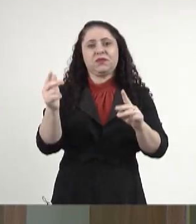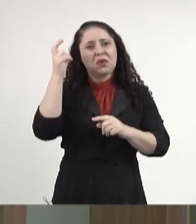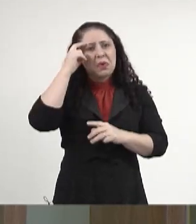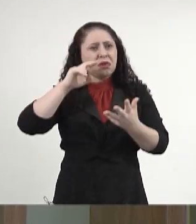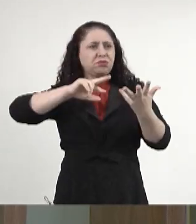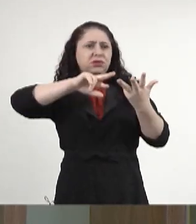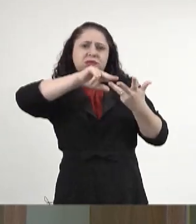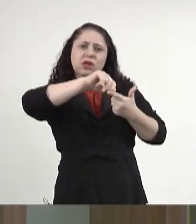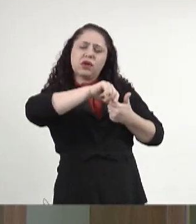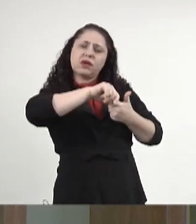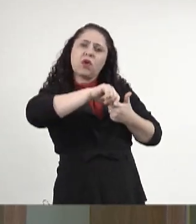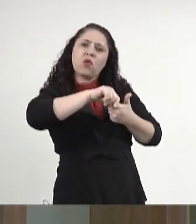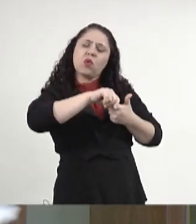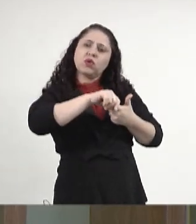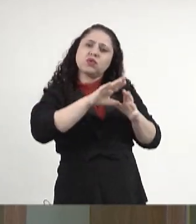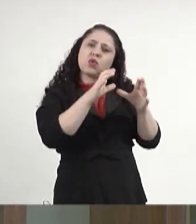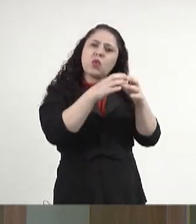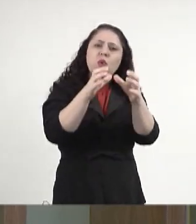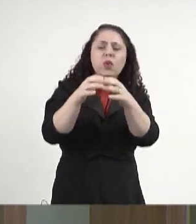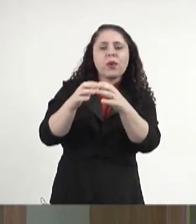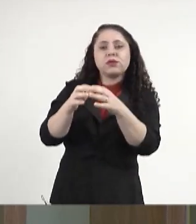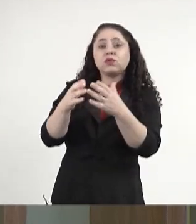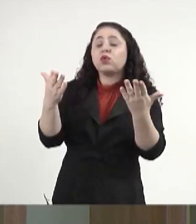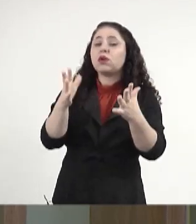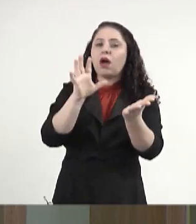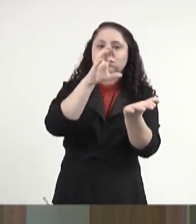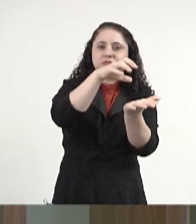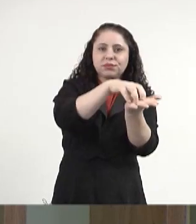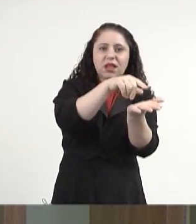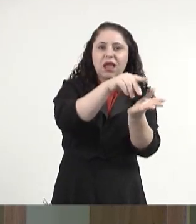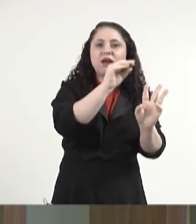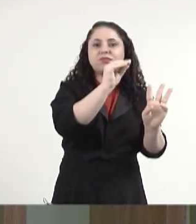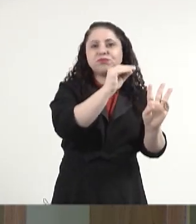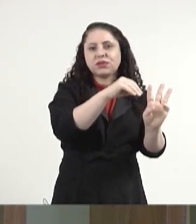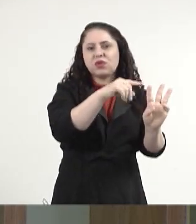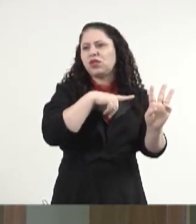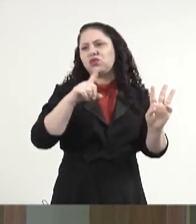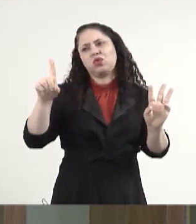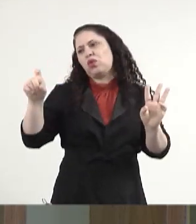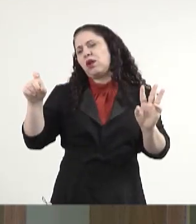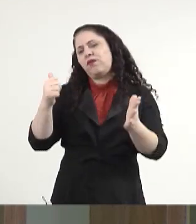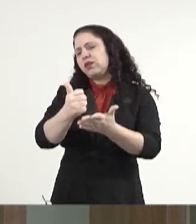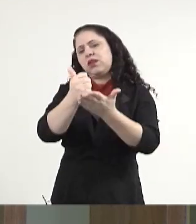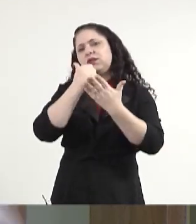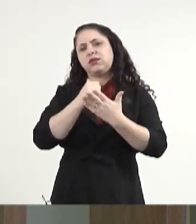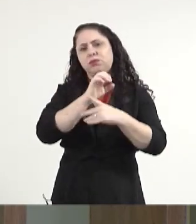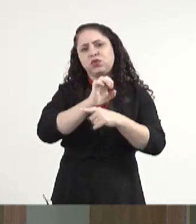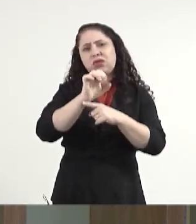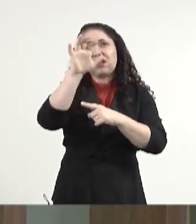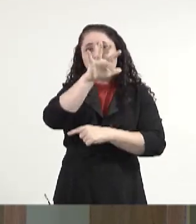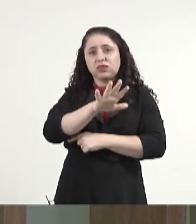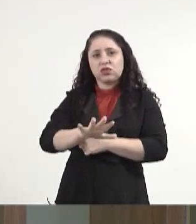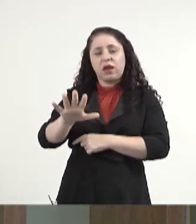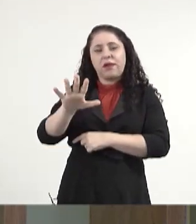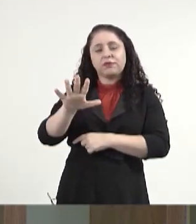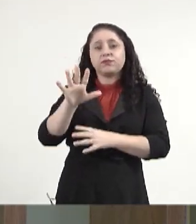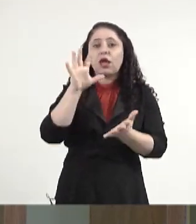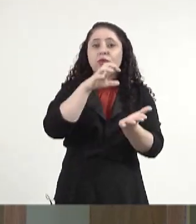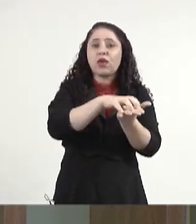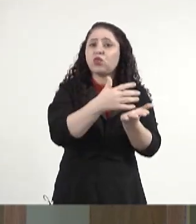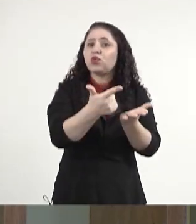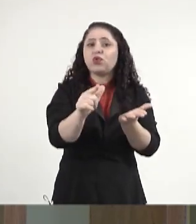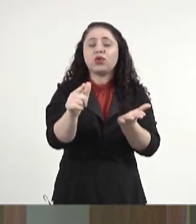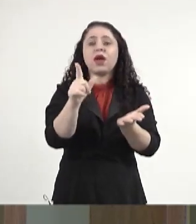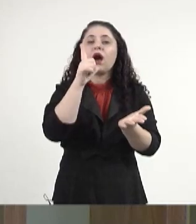de várias etnias. O que nós temos hoje são aldeias realmente, e aí não só Dourados, nós vamos trazer para o estado todo. Aldeias onde nós